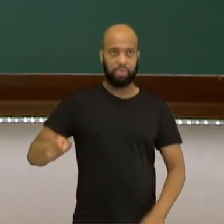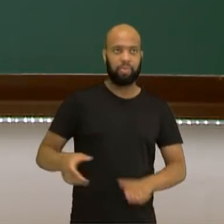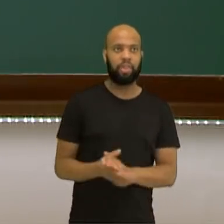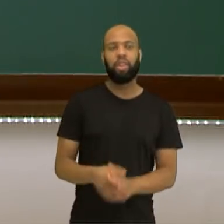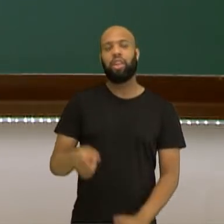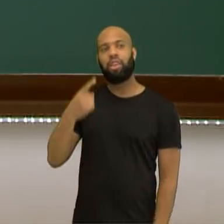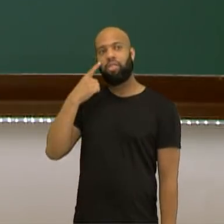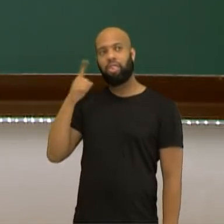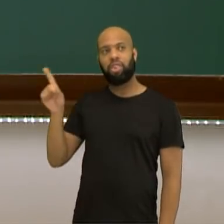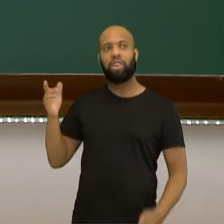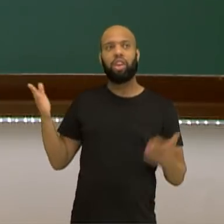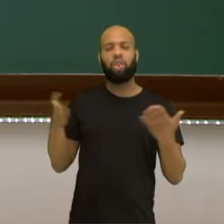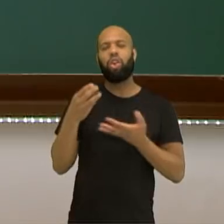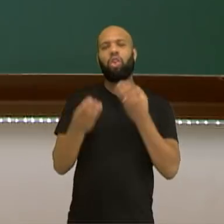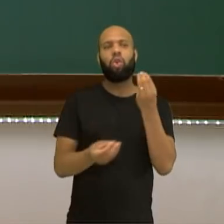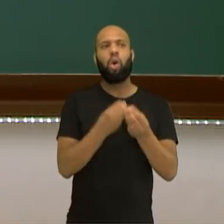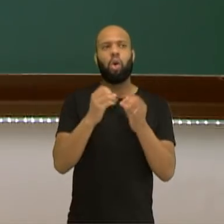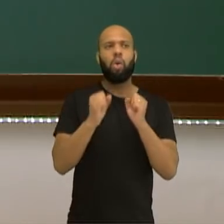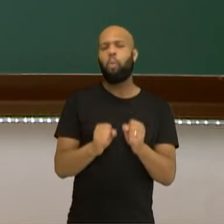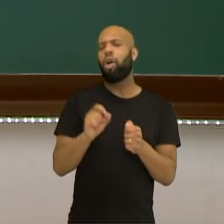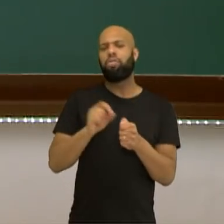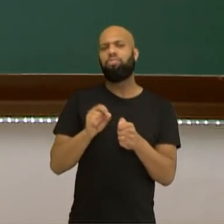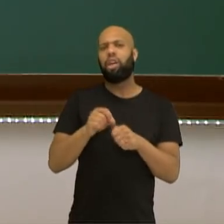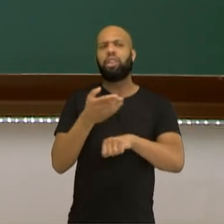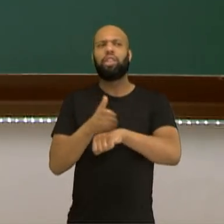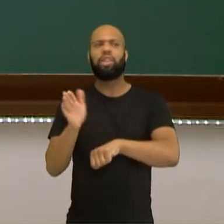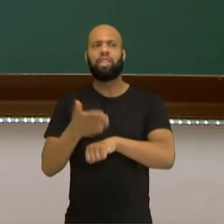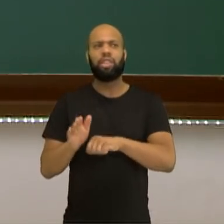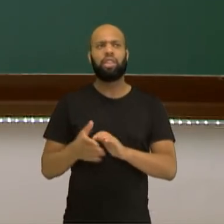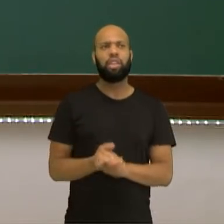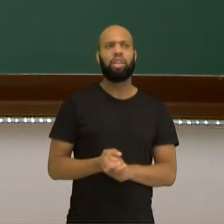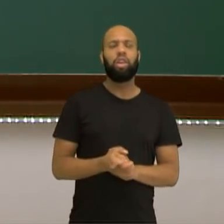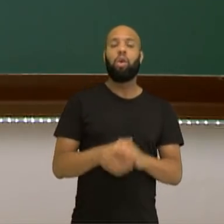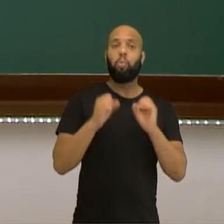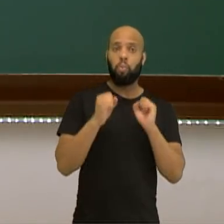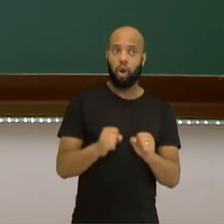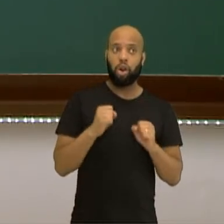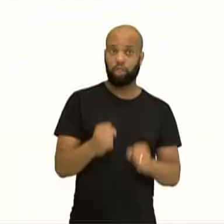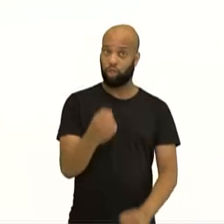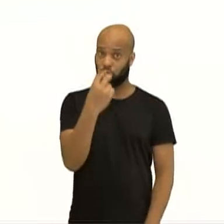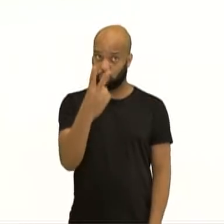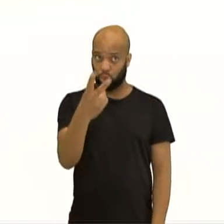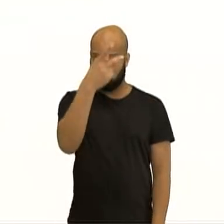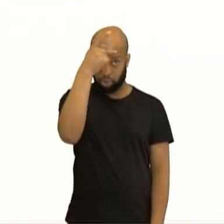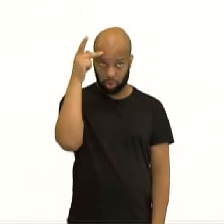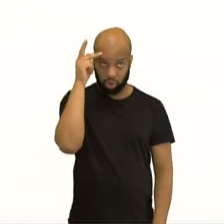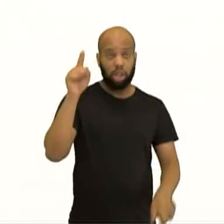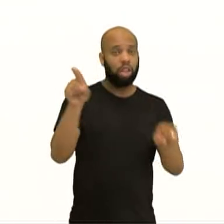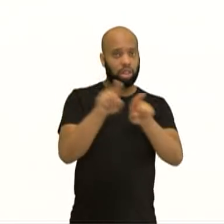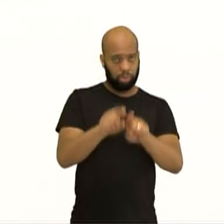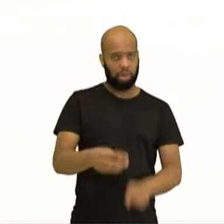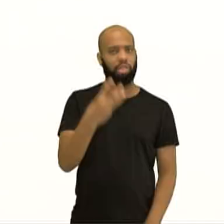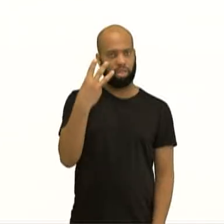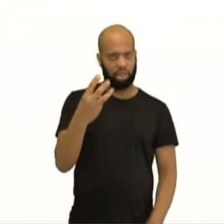Vamos lá ver como que pode ser praticado? Pode ser praticado em dupla e em